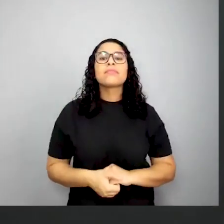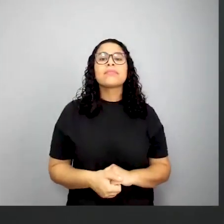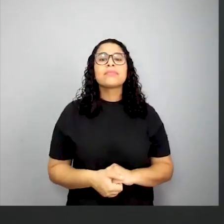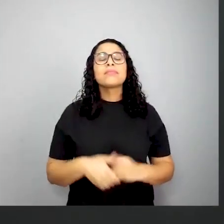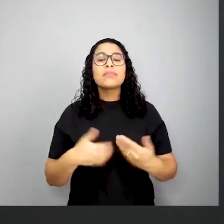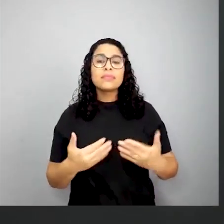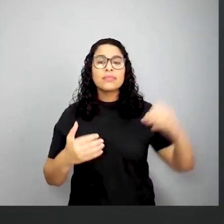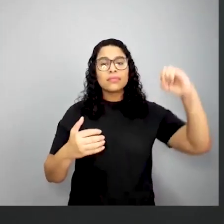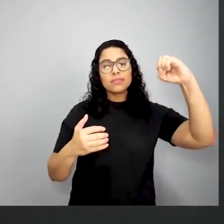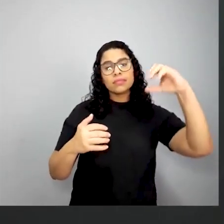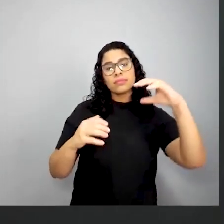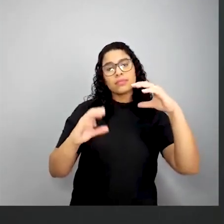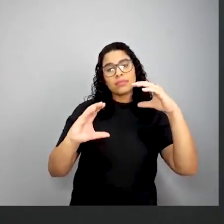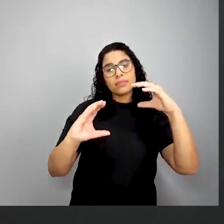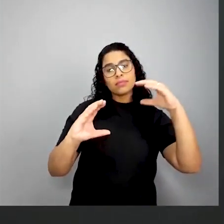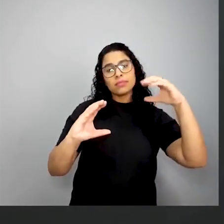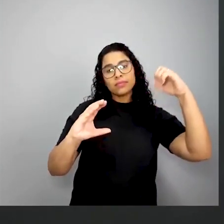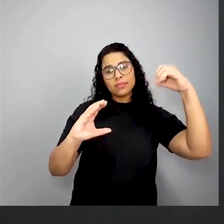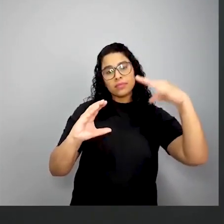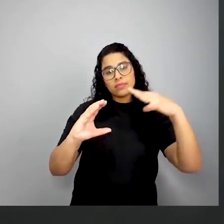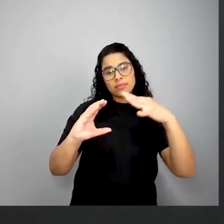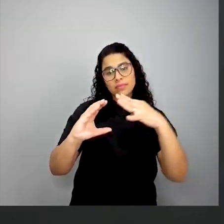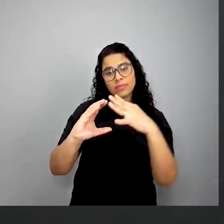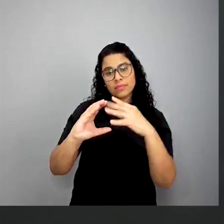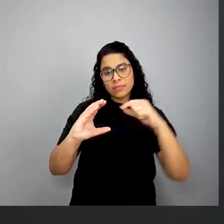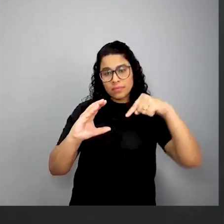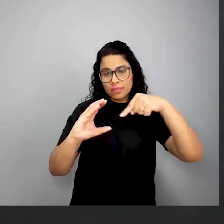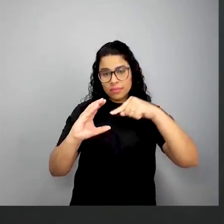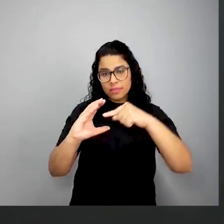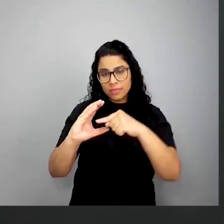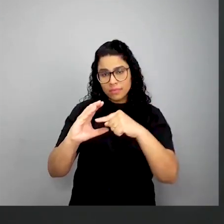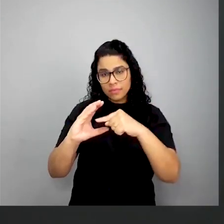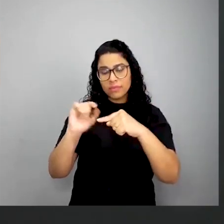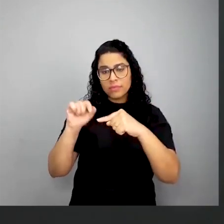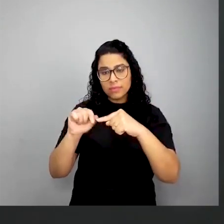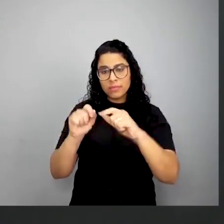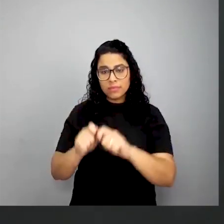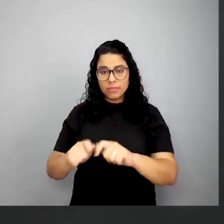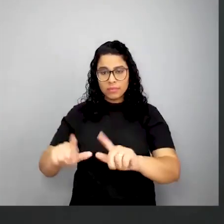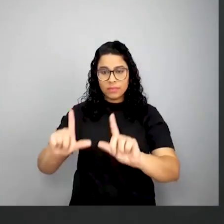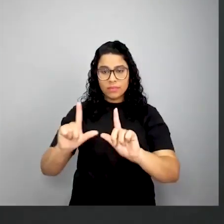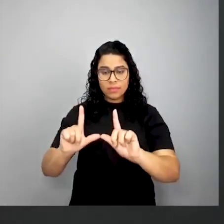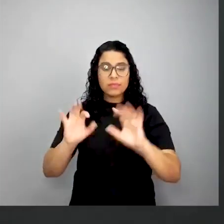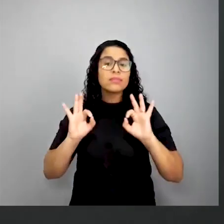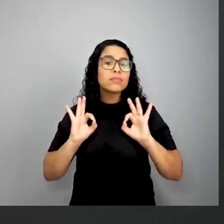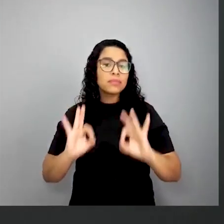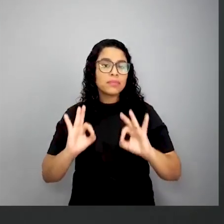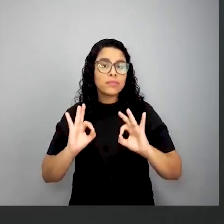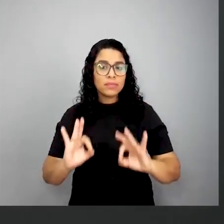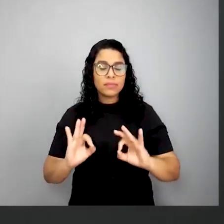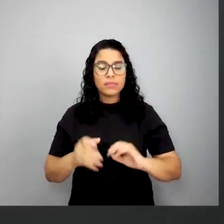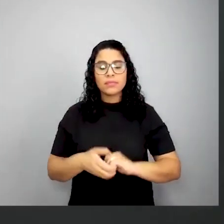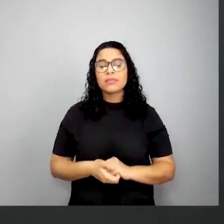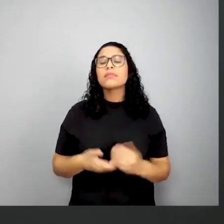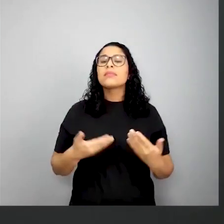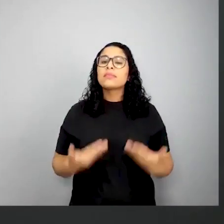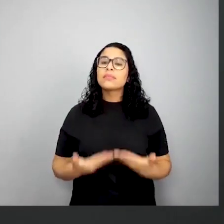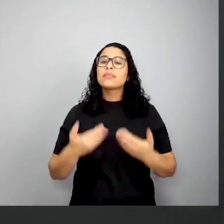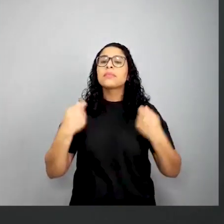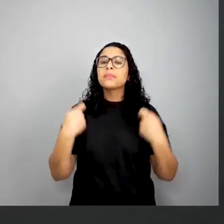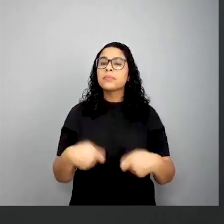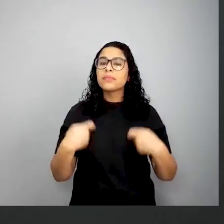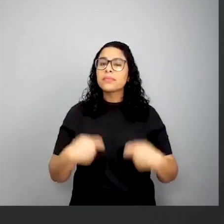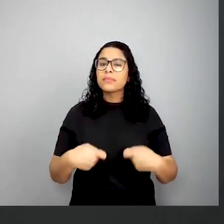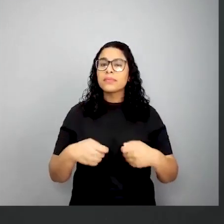vão convergir mais cedo e a imagem vai formar antes, na posição ideal. Então, lente